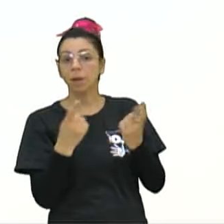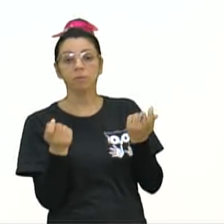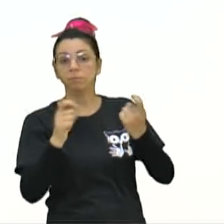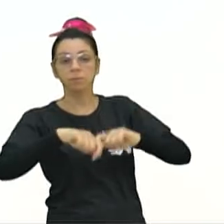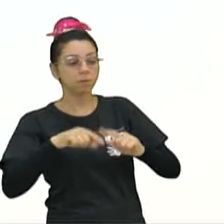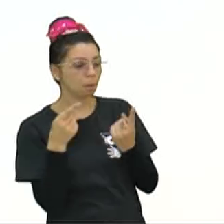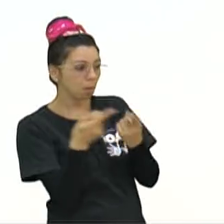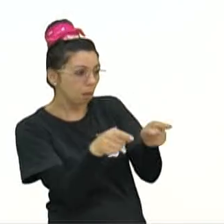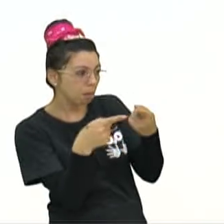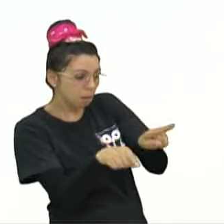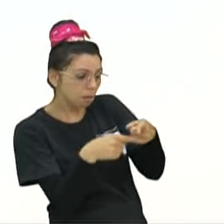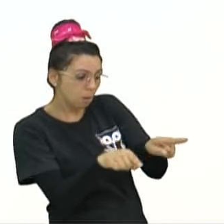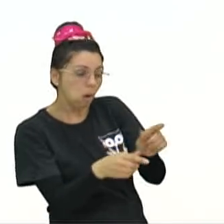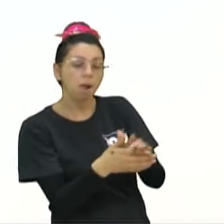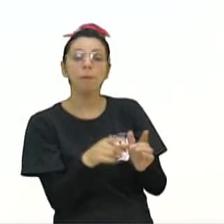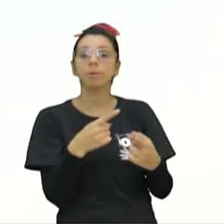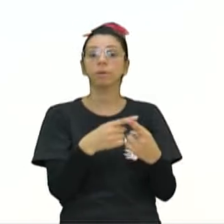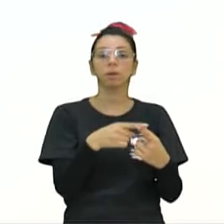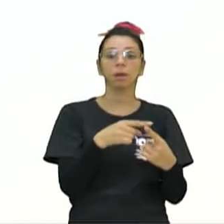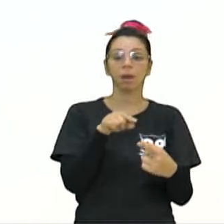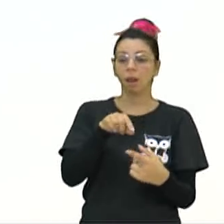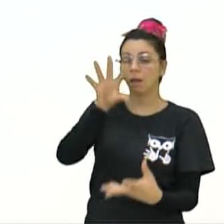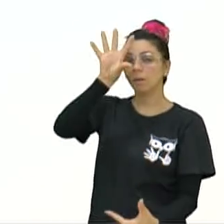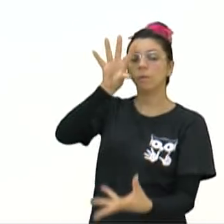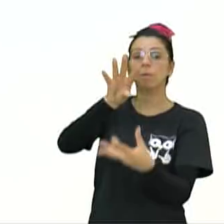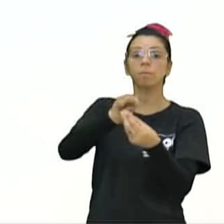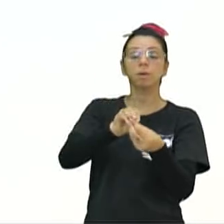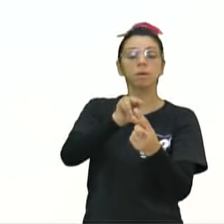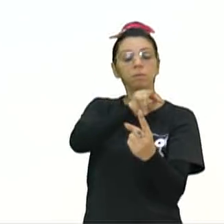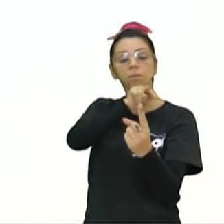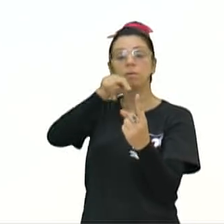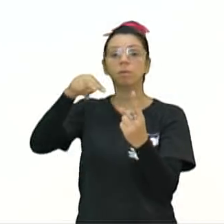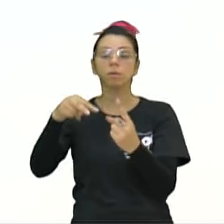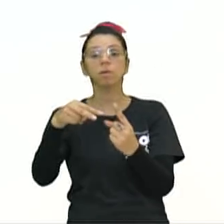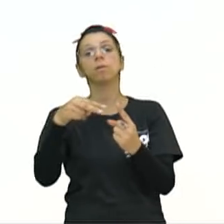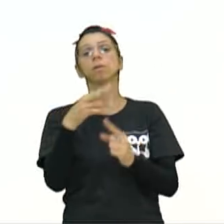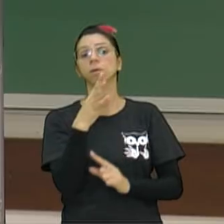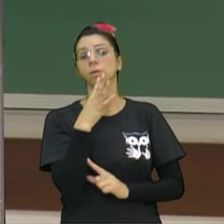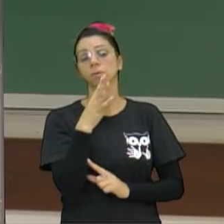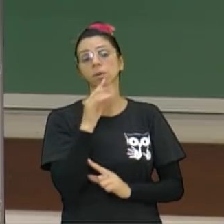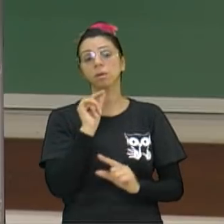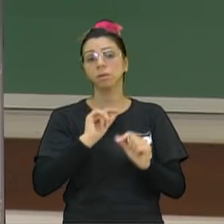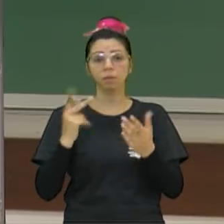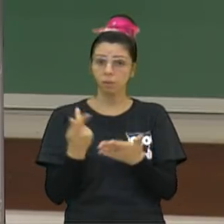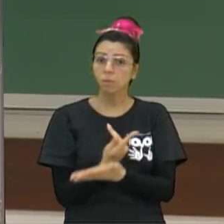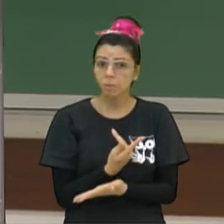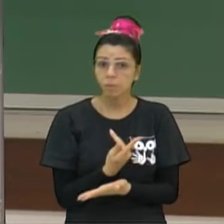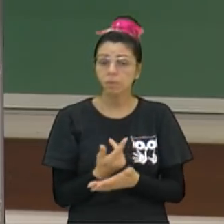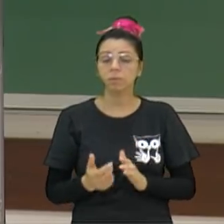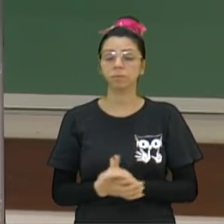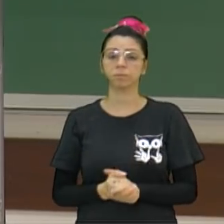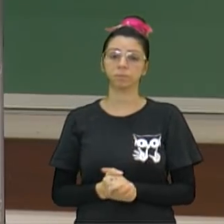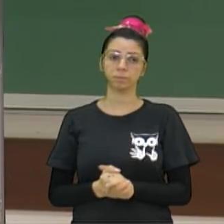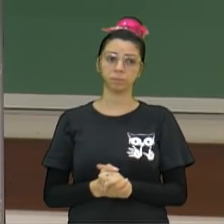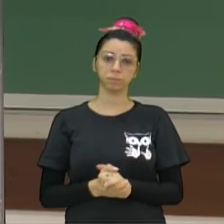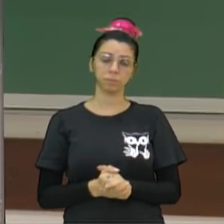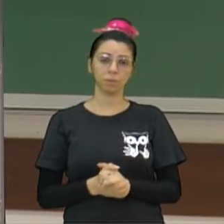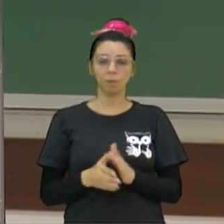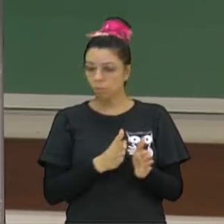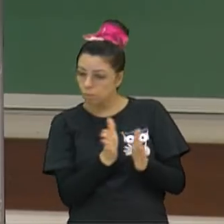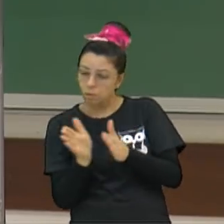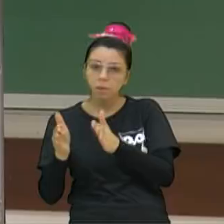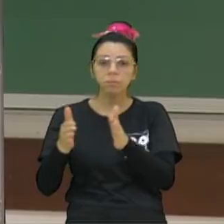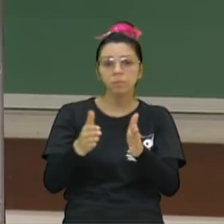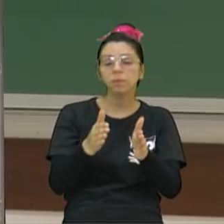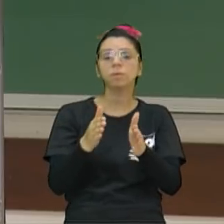pessoa, fazendo com que compreenda o ponto de vista e reconheça os seus erros. Certo? Então, esses são alguns caminhos para a